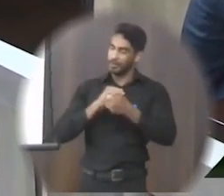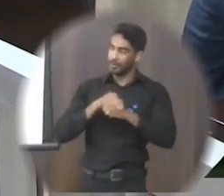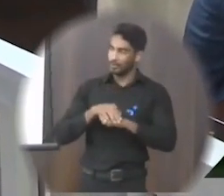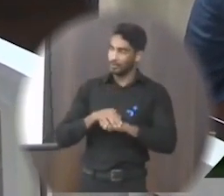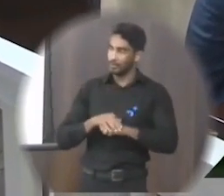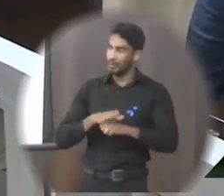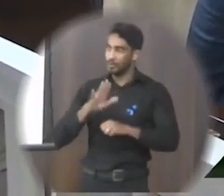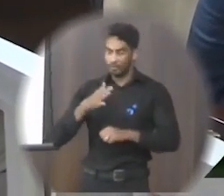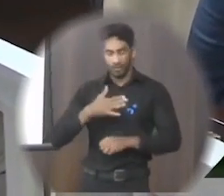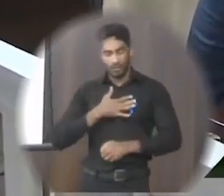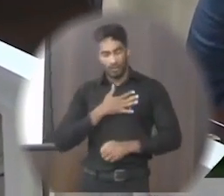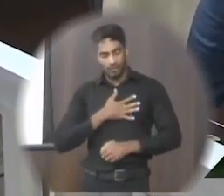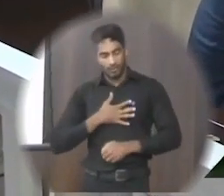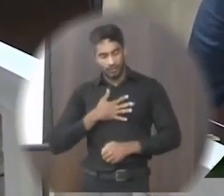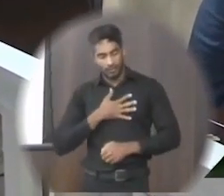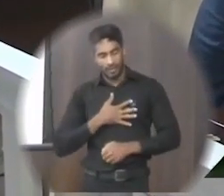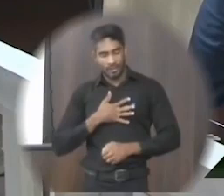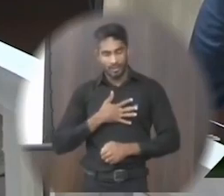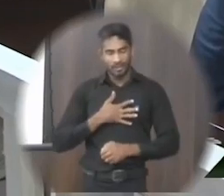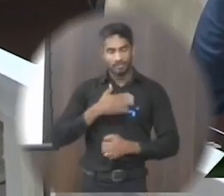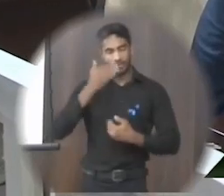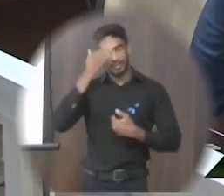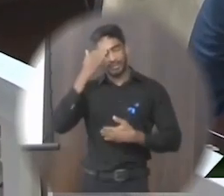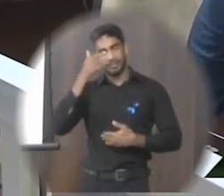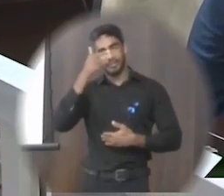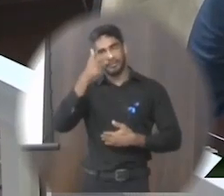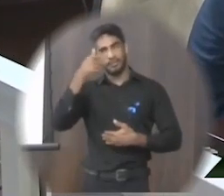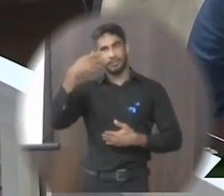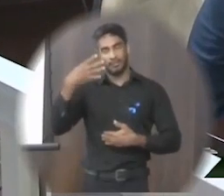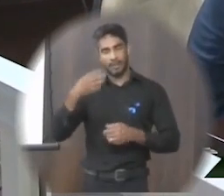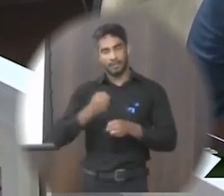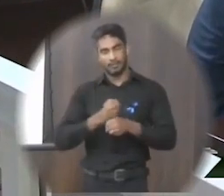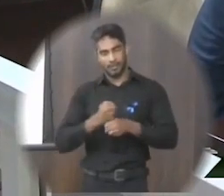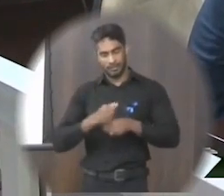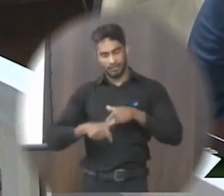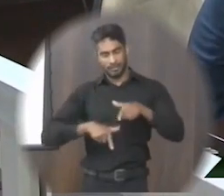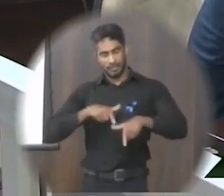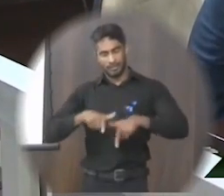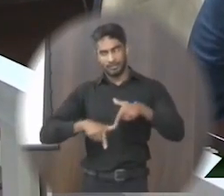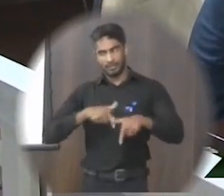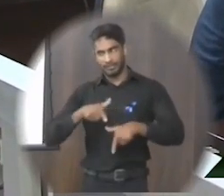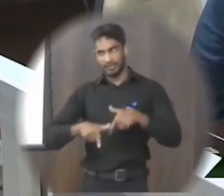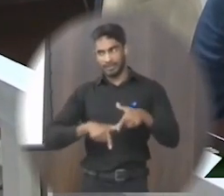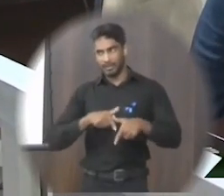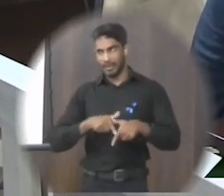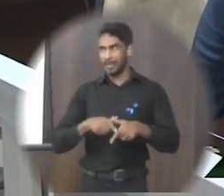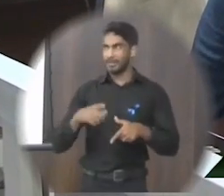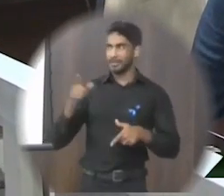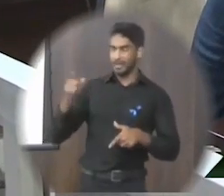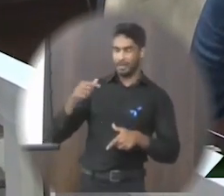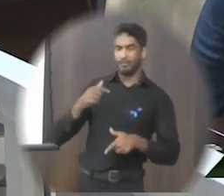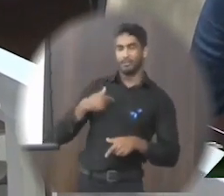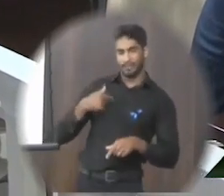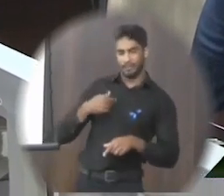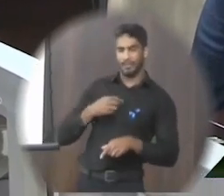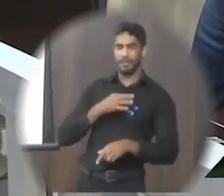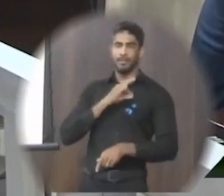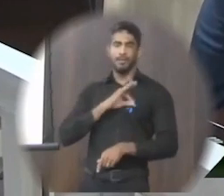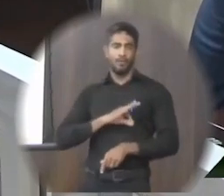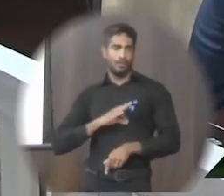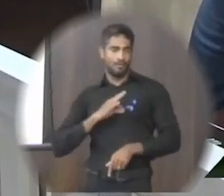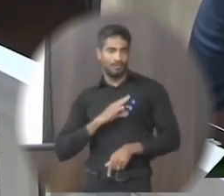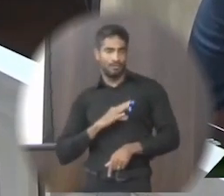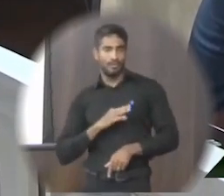só gostaria de agradecer pelos 24 anos de serviço prestado. Eu, como militar, não poderia de deixar de fazer essa homenagem. Ah, obrigado.